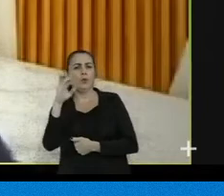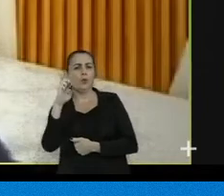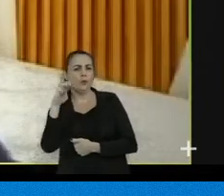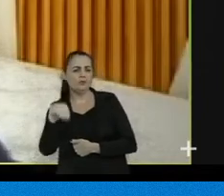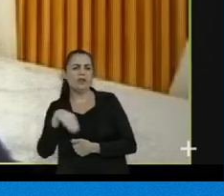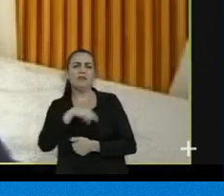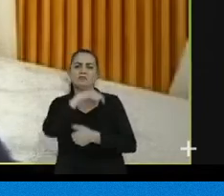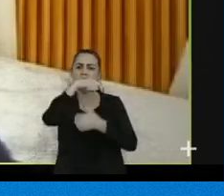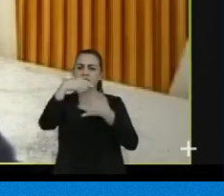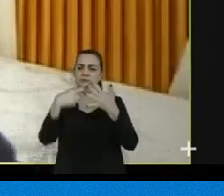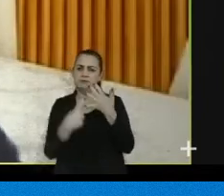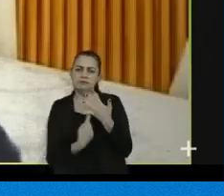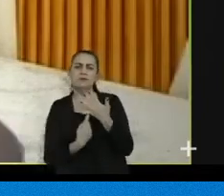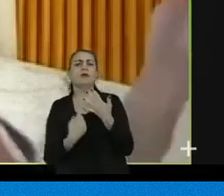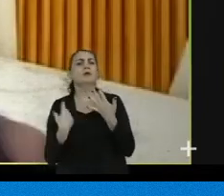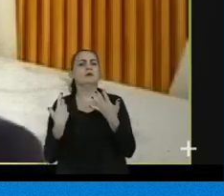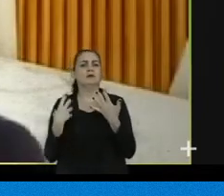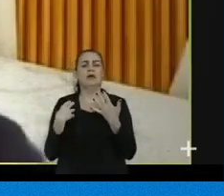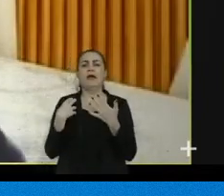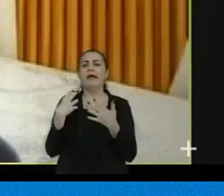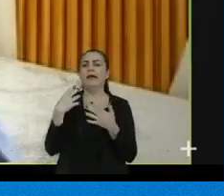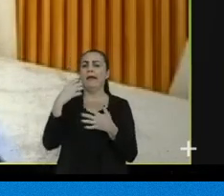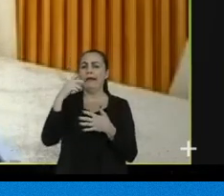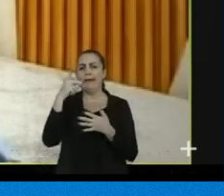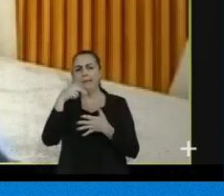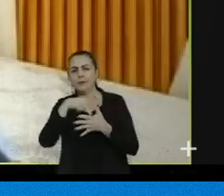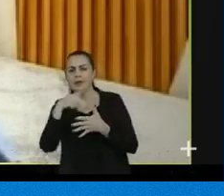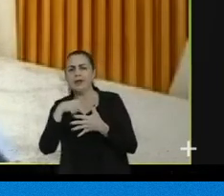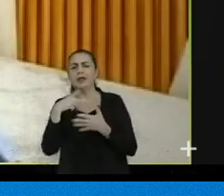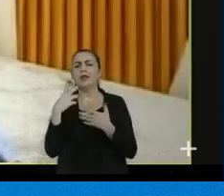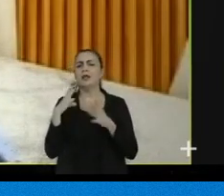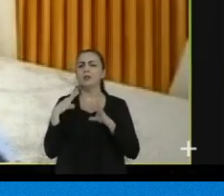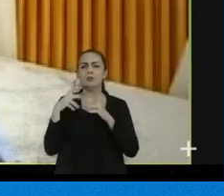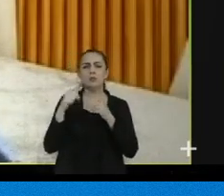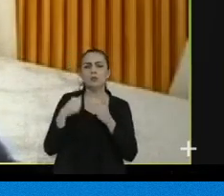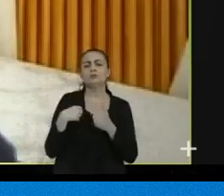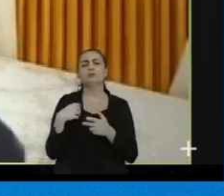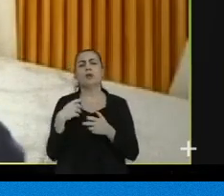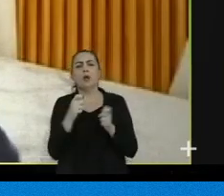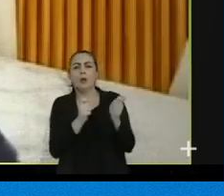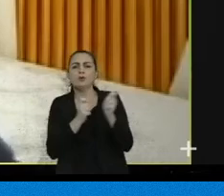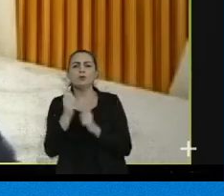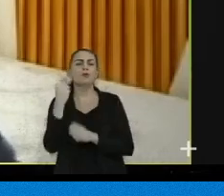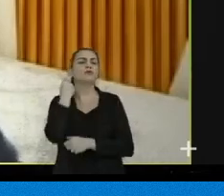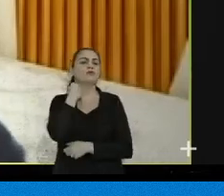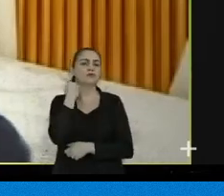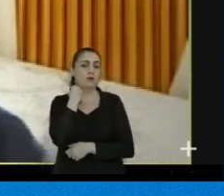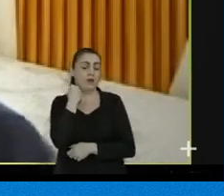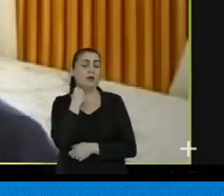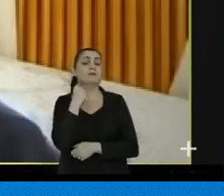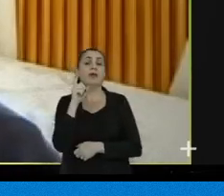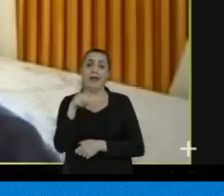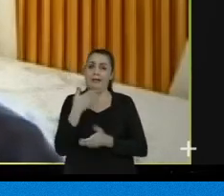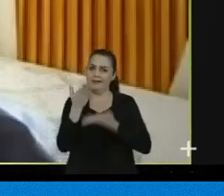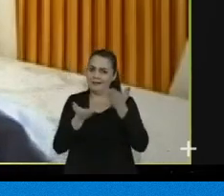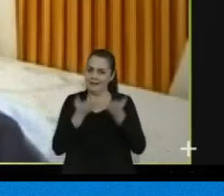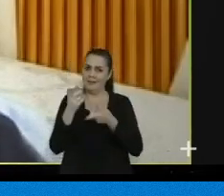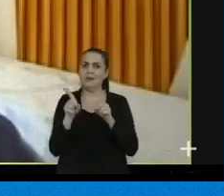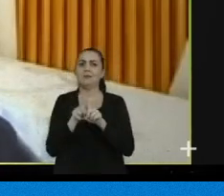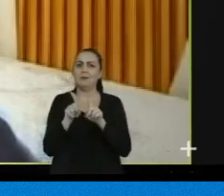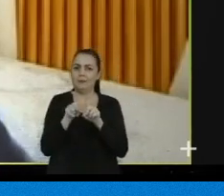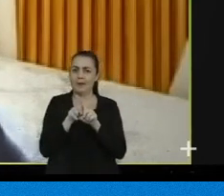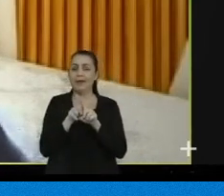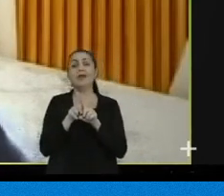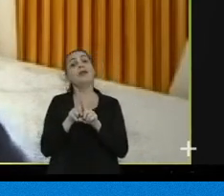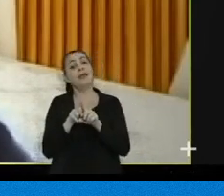o gerenciamento de estresse, isso é tratamento também, tá? Além do tratamento do hipotireoidismo, quando ele já estiver